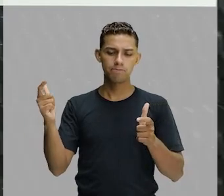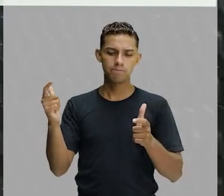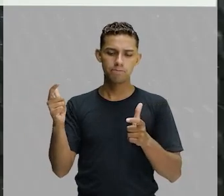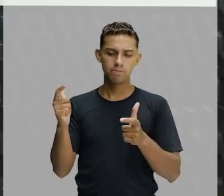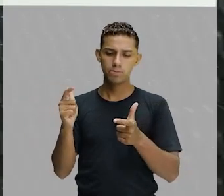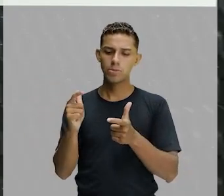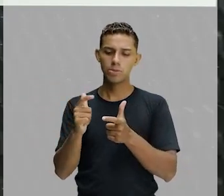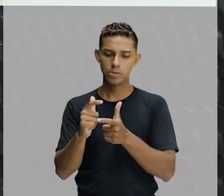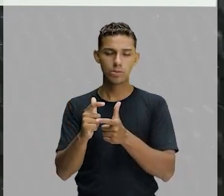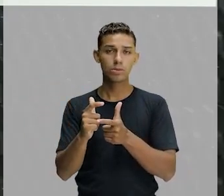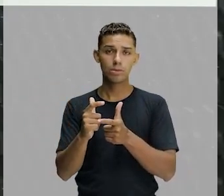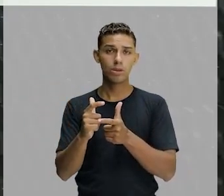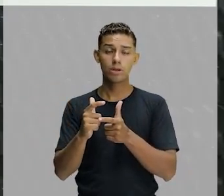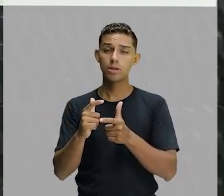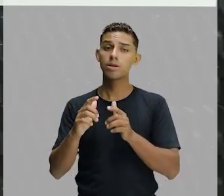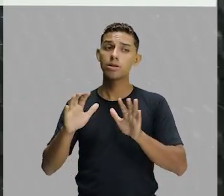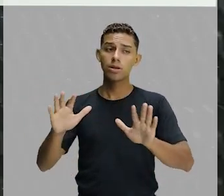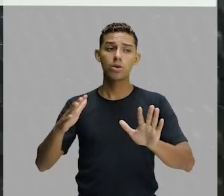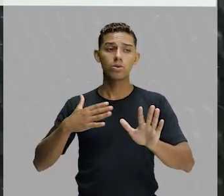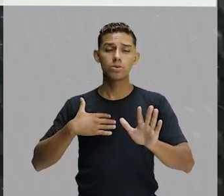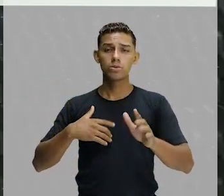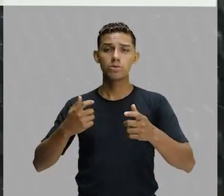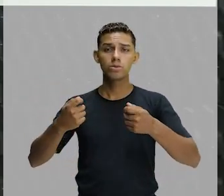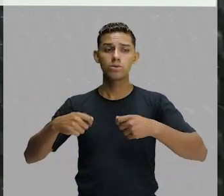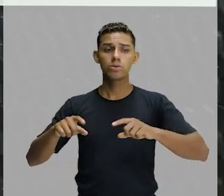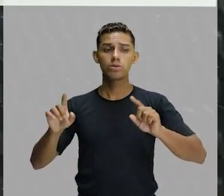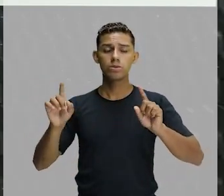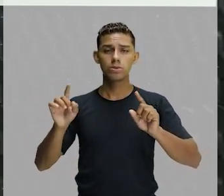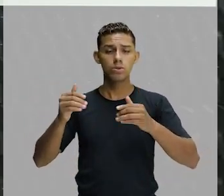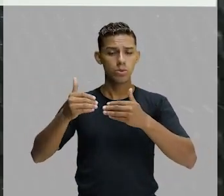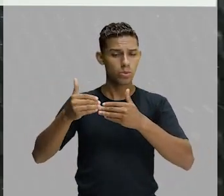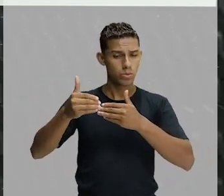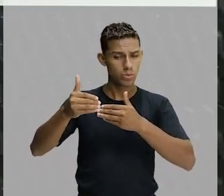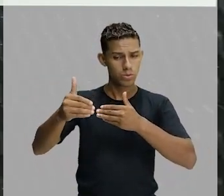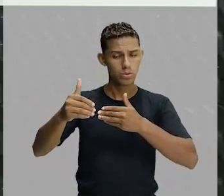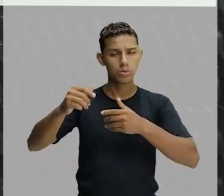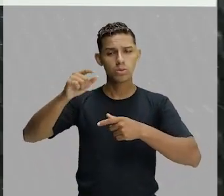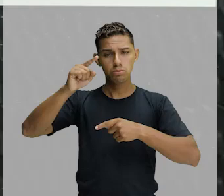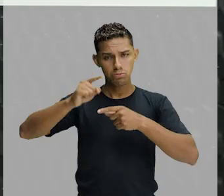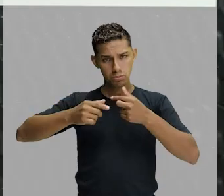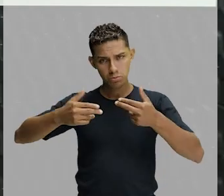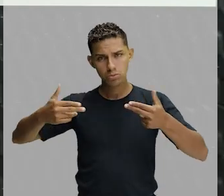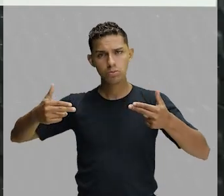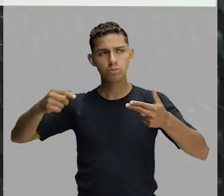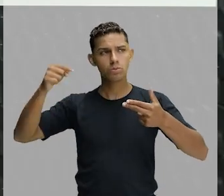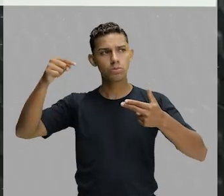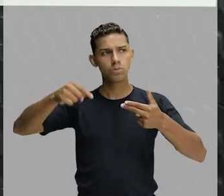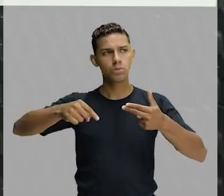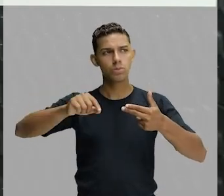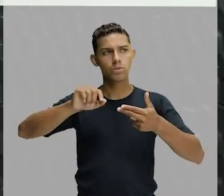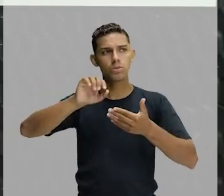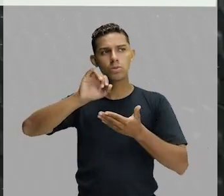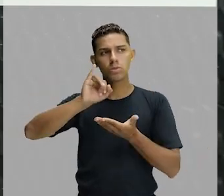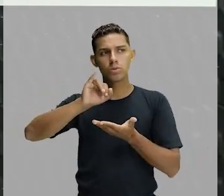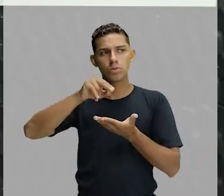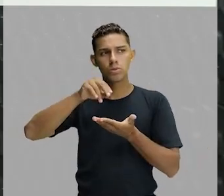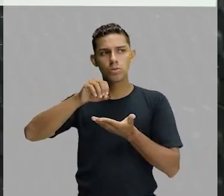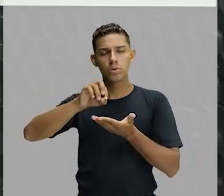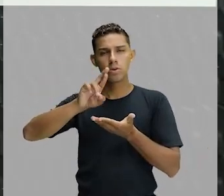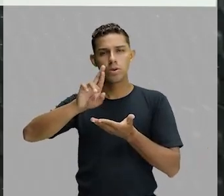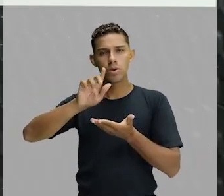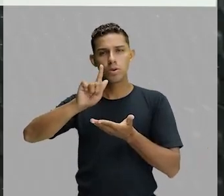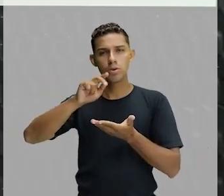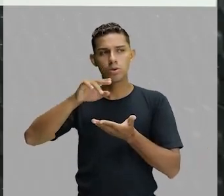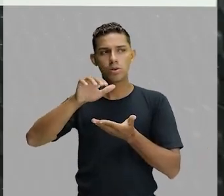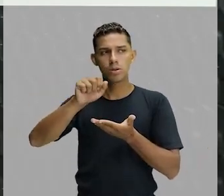Então, para que isso não aconteça, para que a quantidade de matéria inorgânica não acabe, você tem que promover o que a